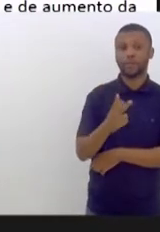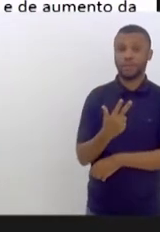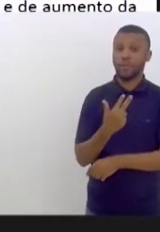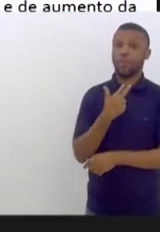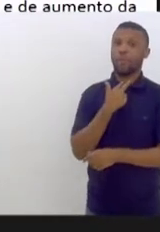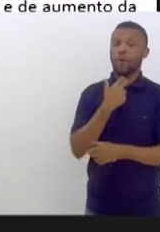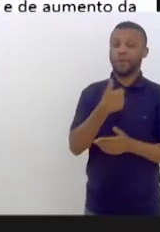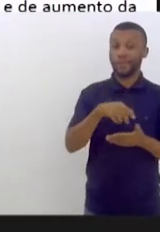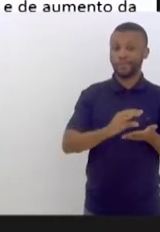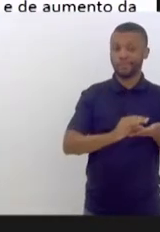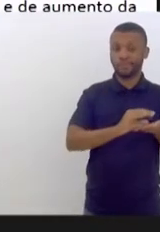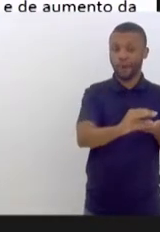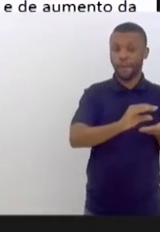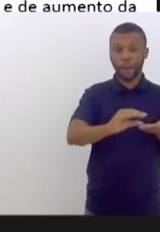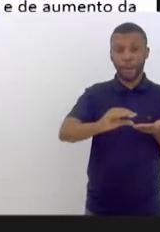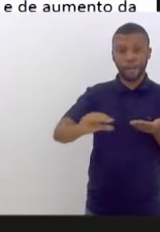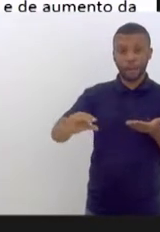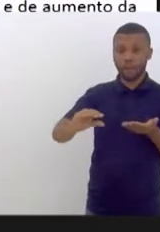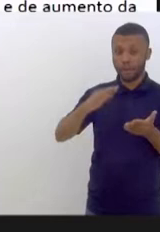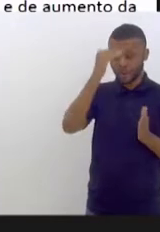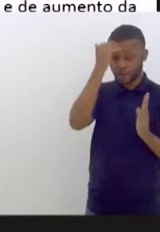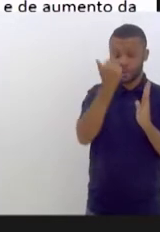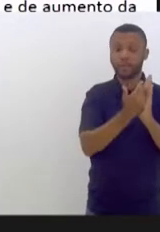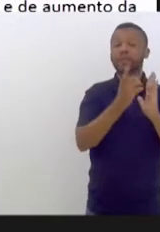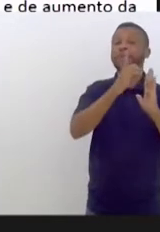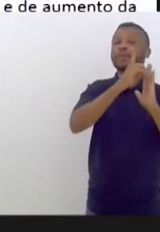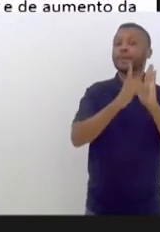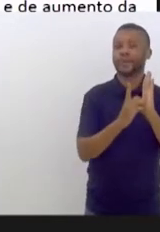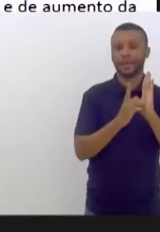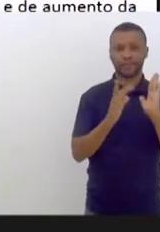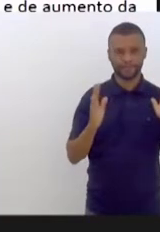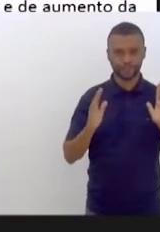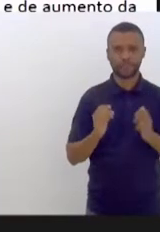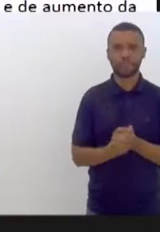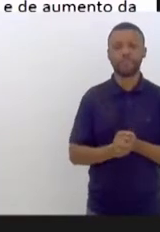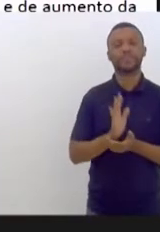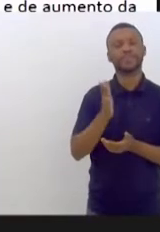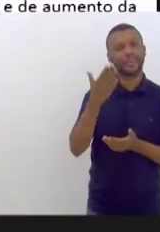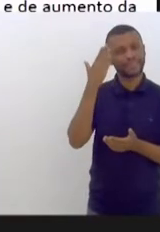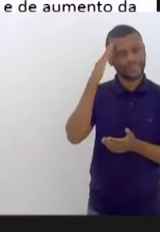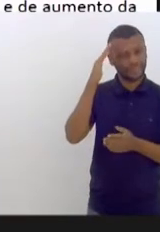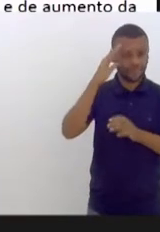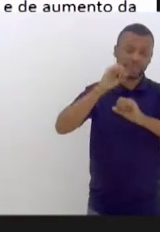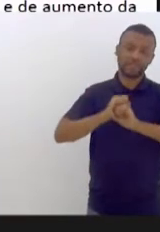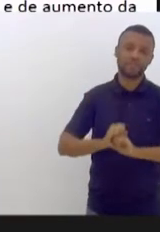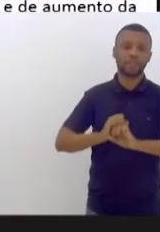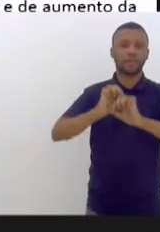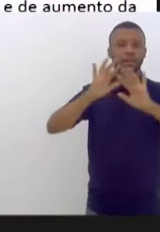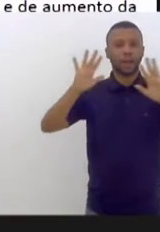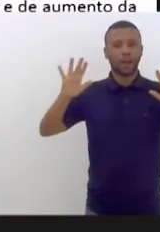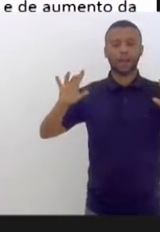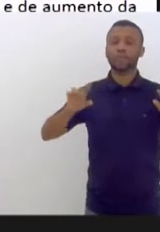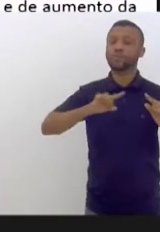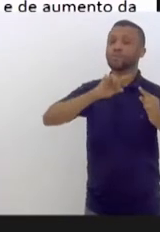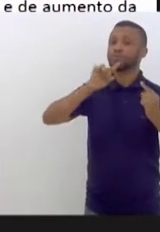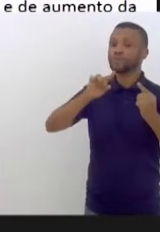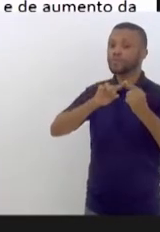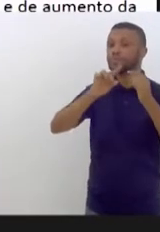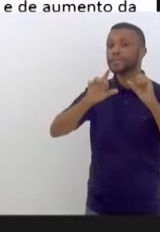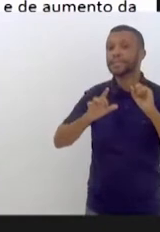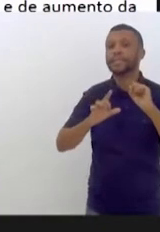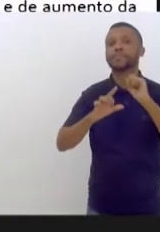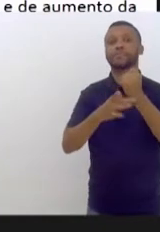por decreto. Acho que já está claro aqui que, até pela segurança